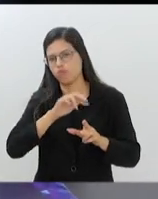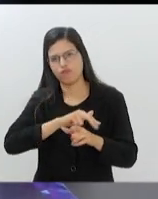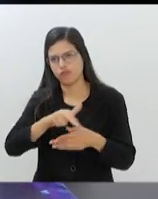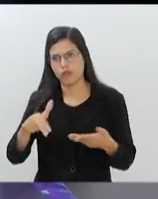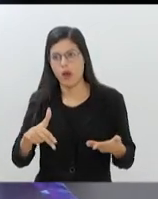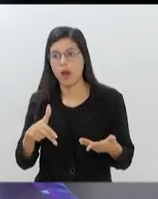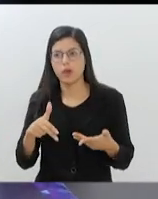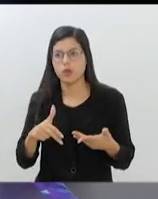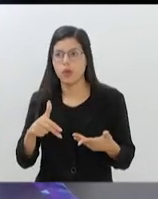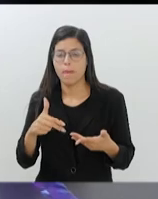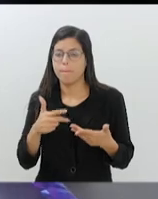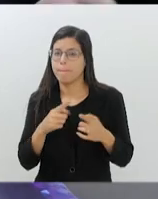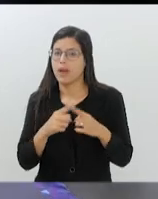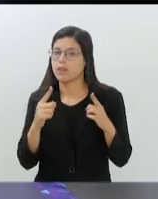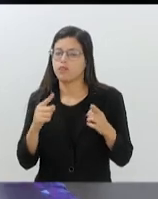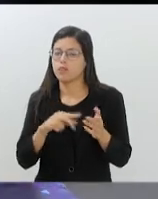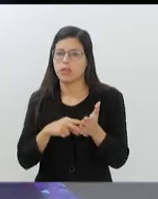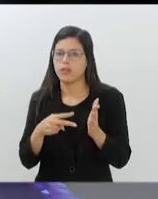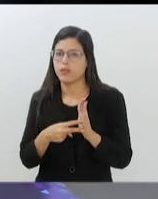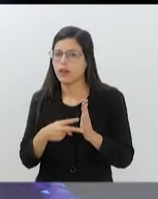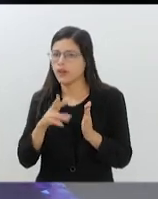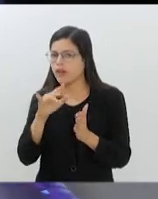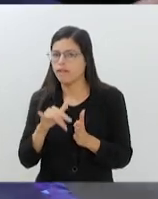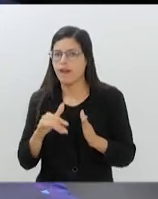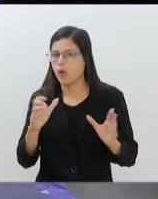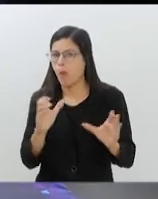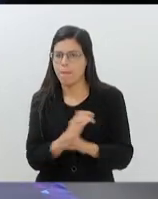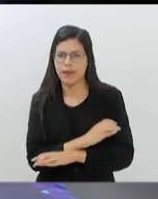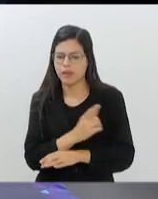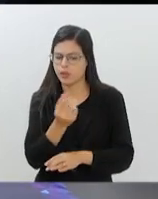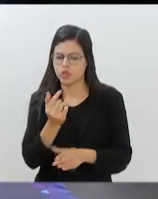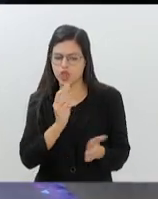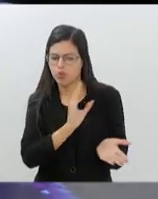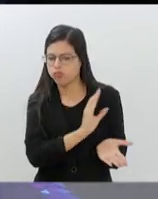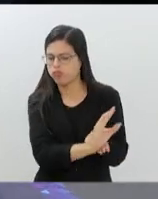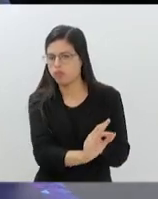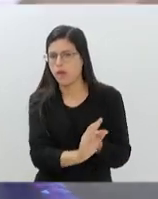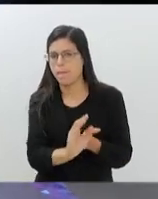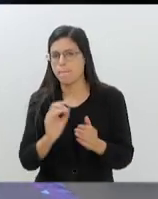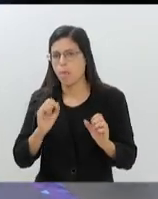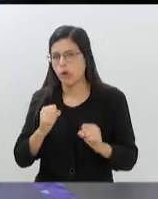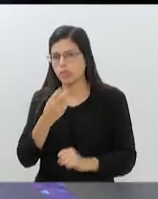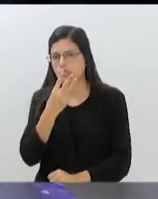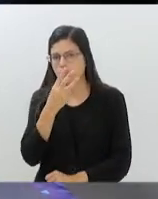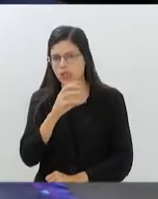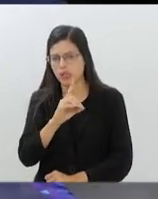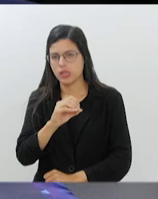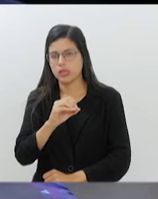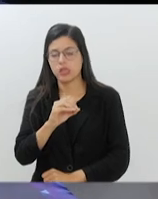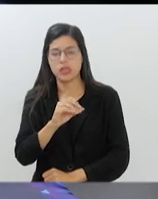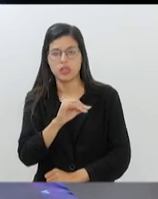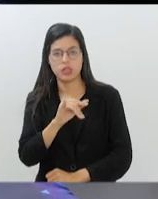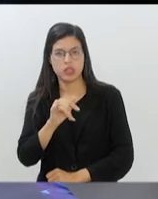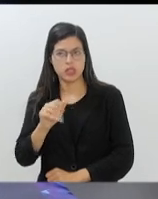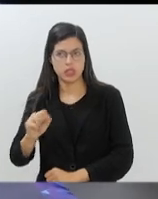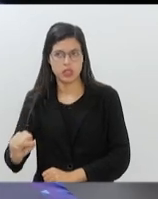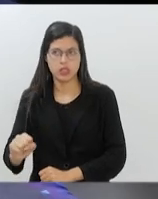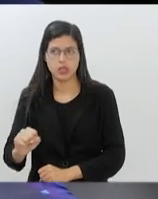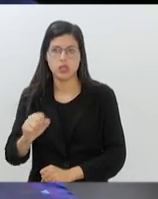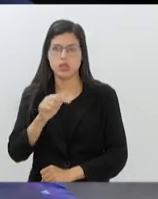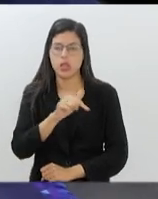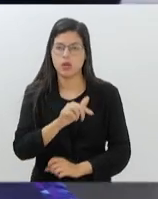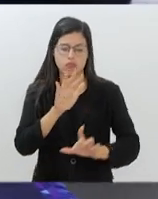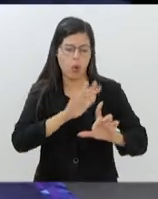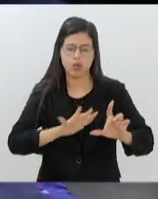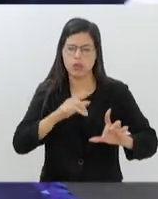executado integralmente Pode ser que ao longo por exemplo de uma campanha de 30 dias seja por qual for o motivo o veículo não tenha capacidade de entrega